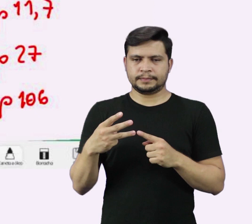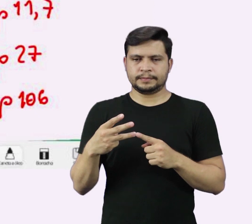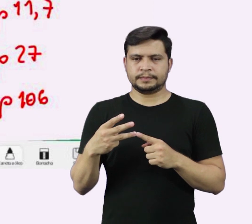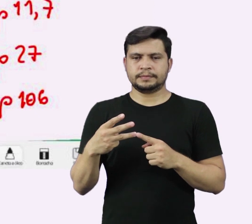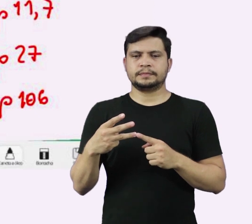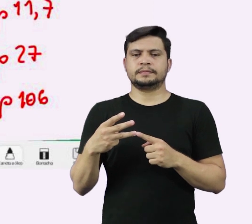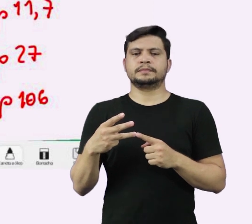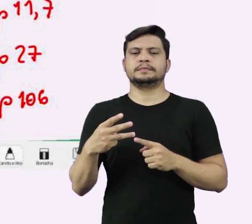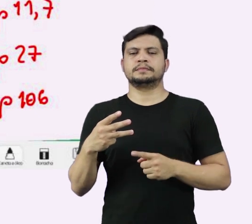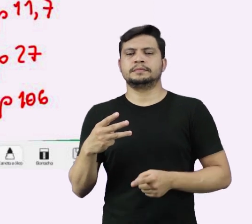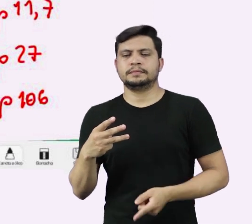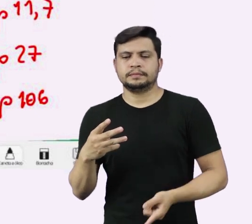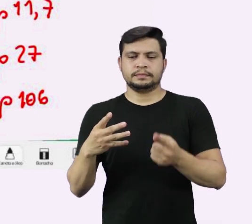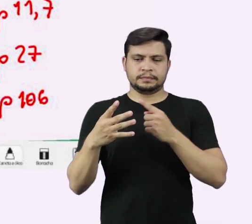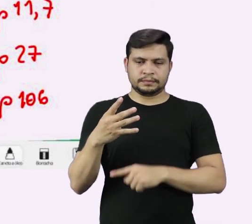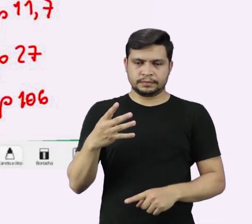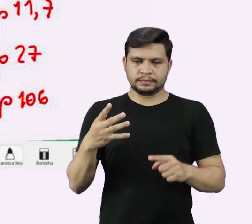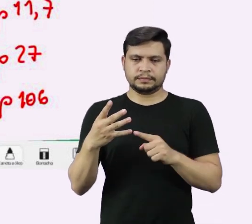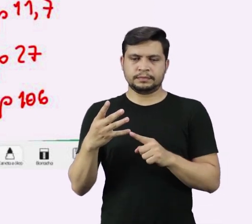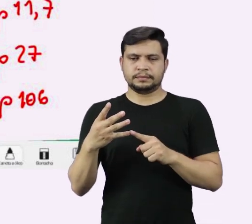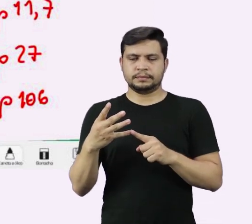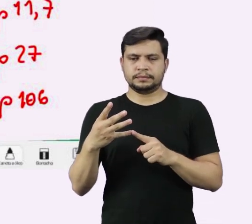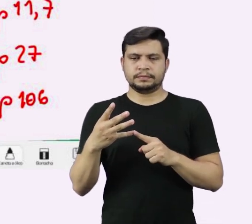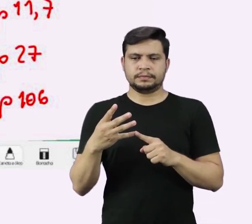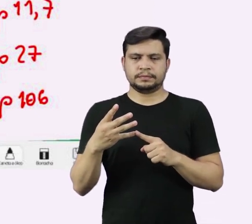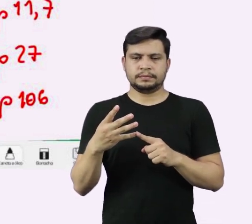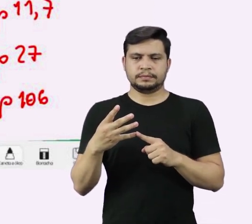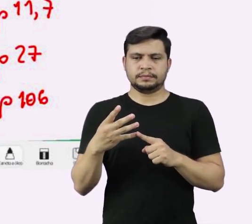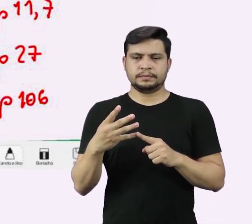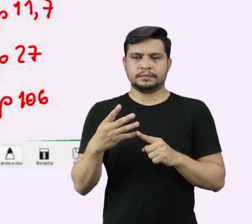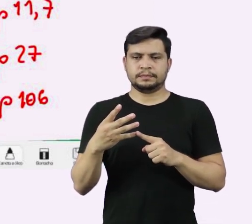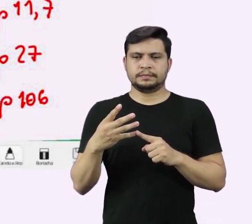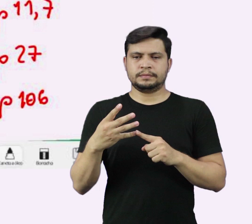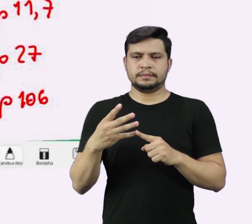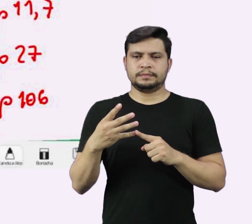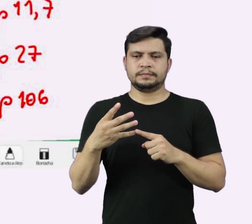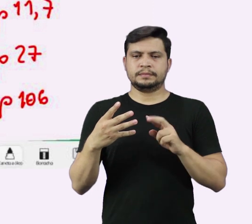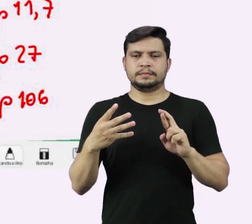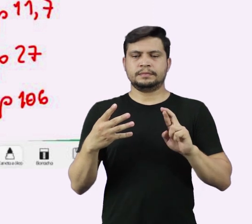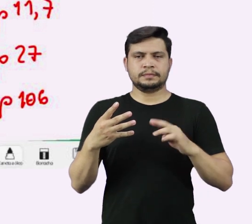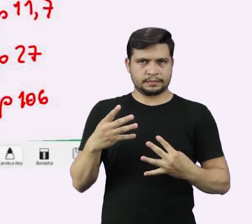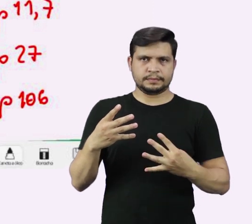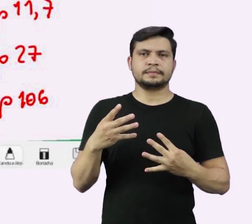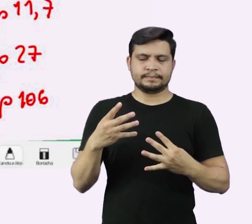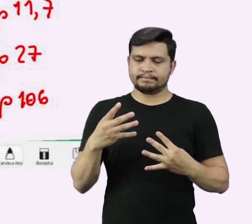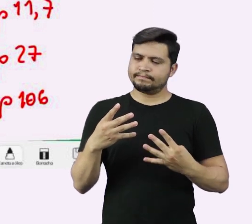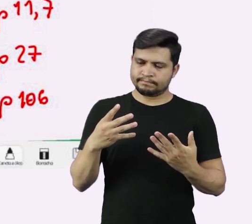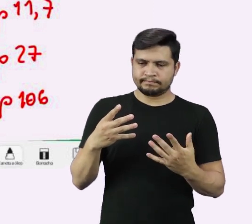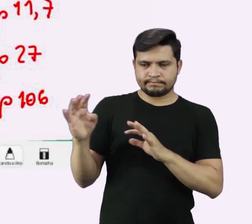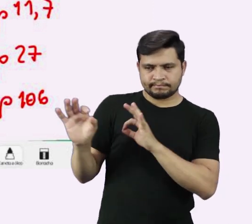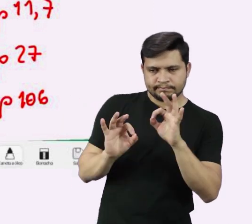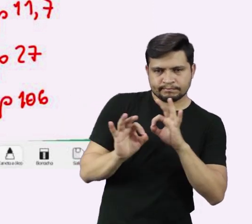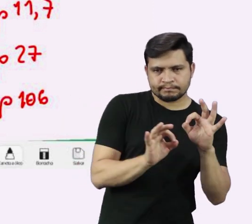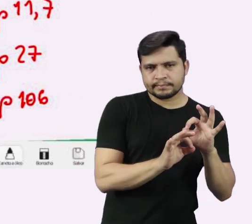do que o último, no caso, que seria o R4. Então, qual das opções contempla toda essa informação matemática aí, em caso